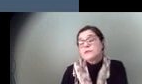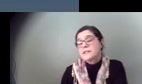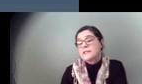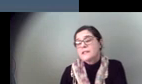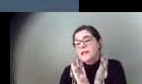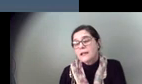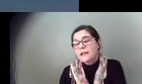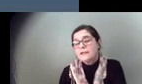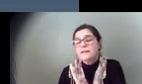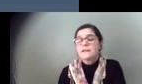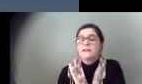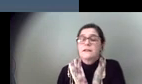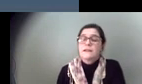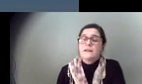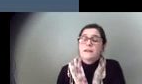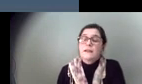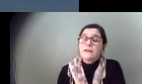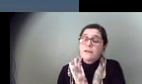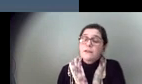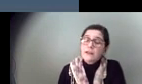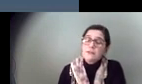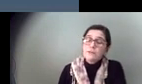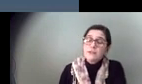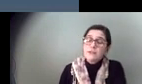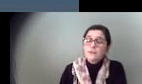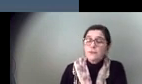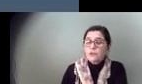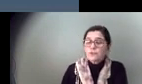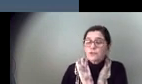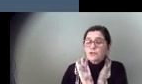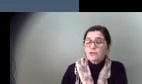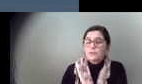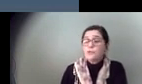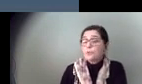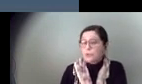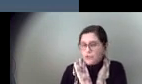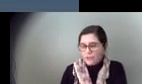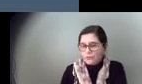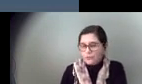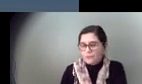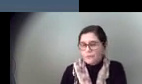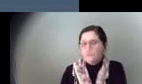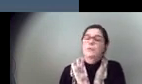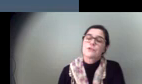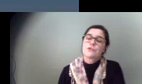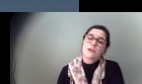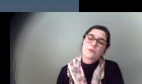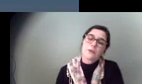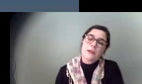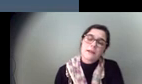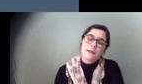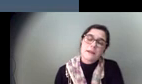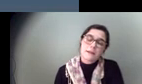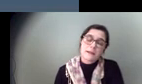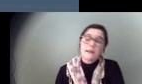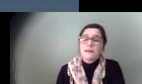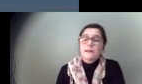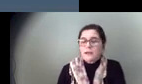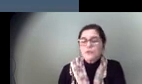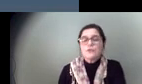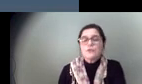virtudes e forças de caráter através do desenvolvimento de um projeto, né, um projeto